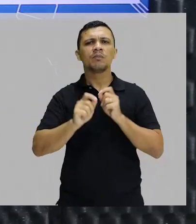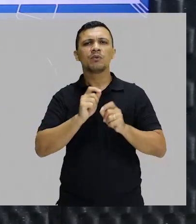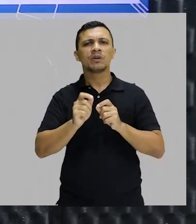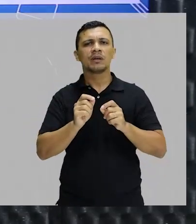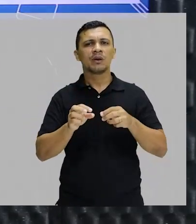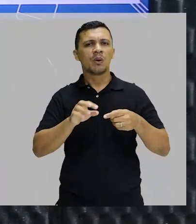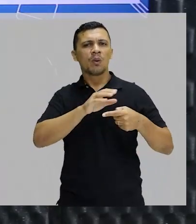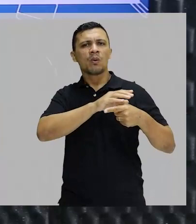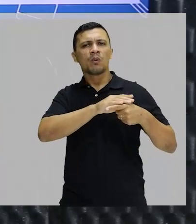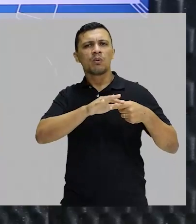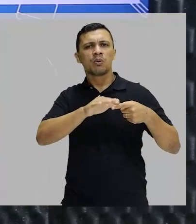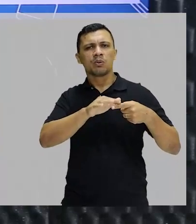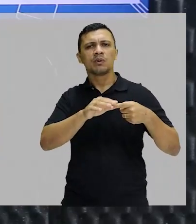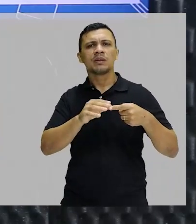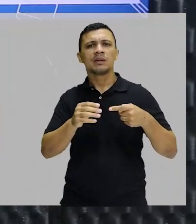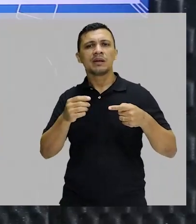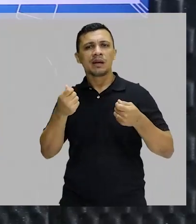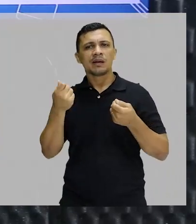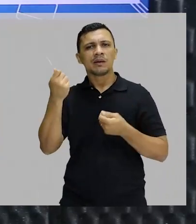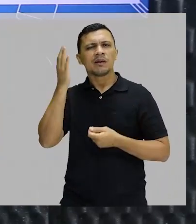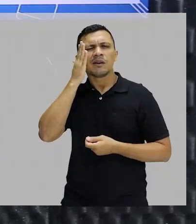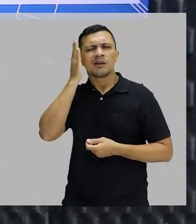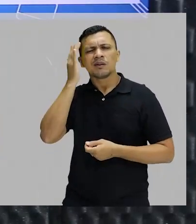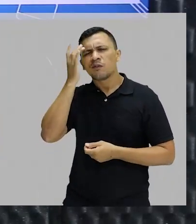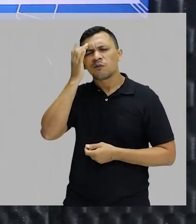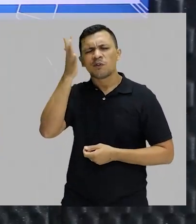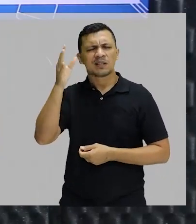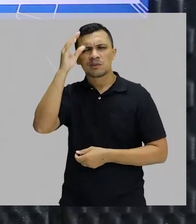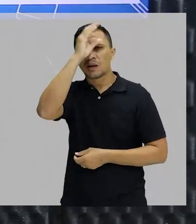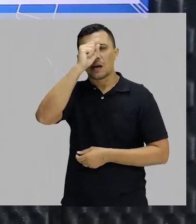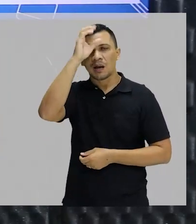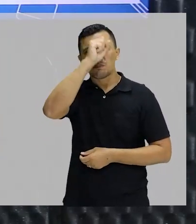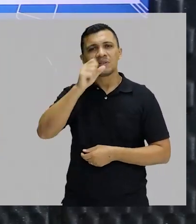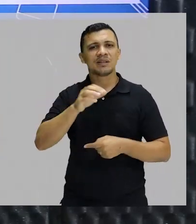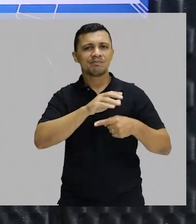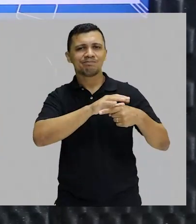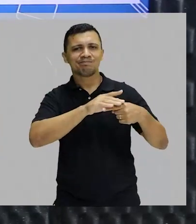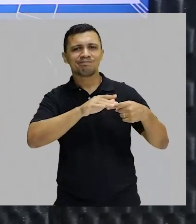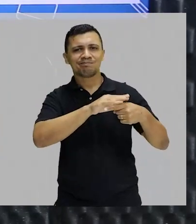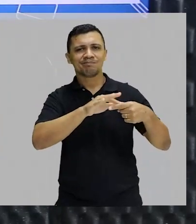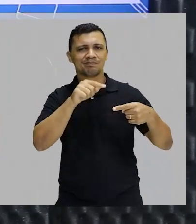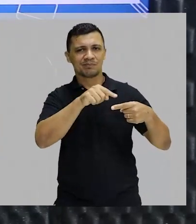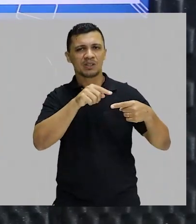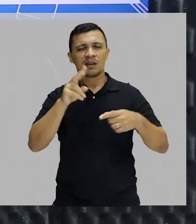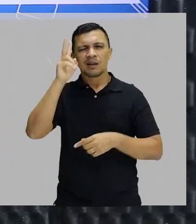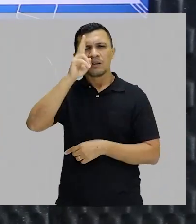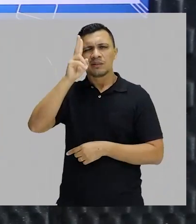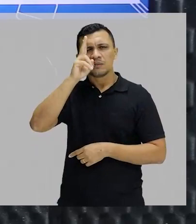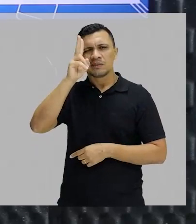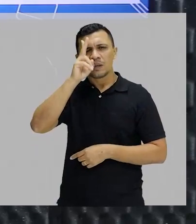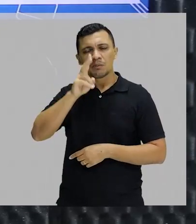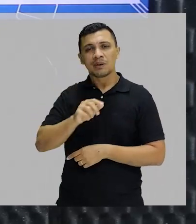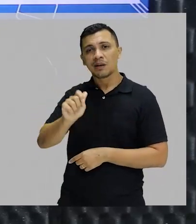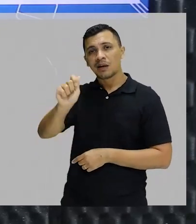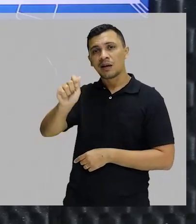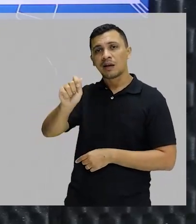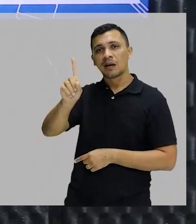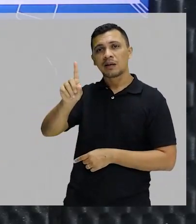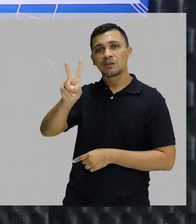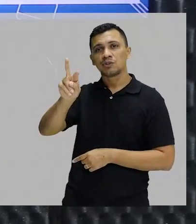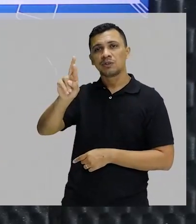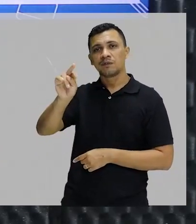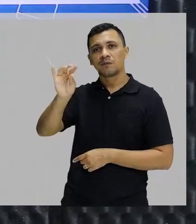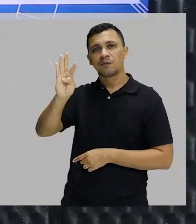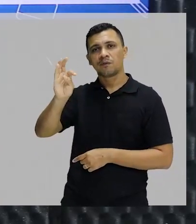dominam a morfologia, vocês terão mais facilidade para aprender a sintaxe. Lembram lá dos advérbios, os advérbios de tempo,